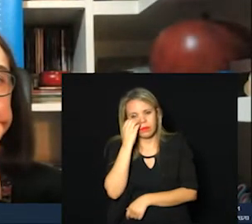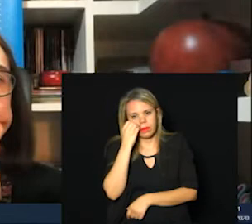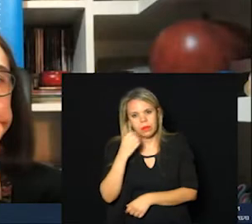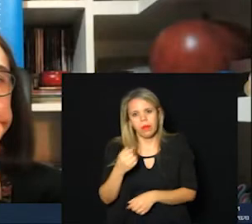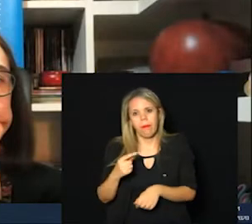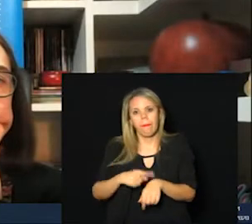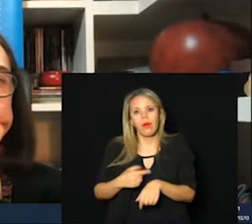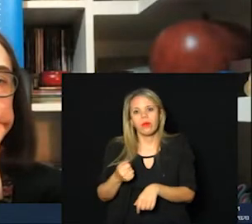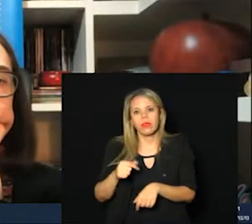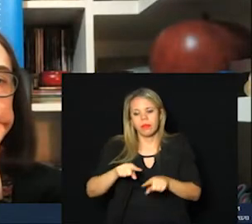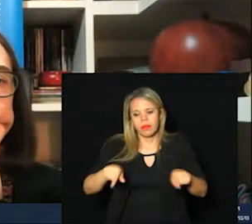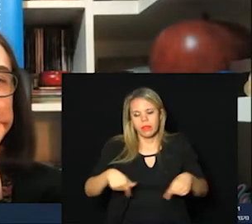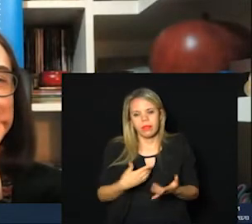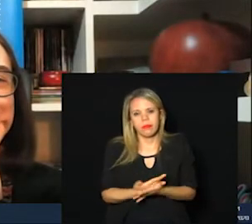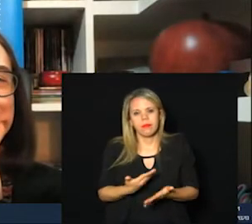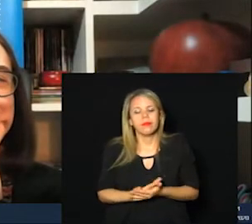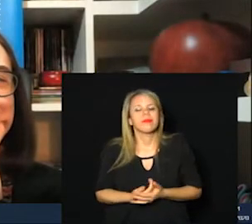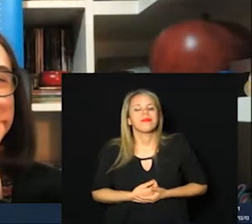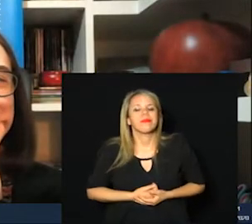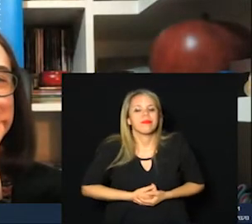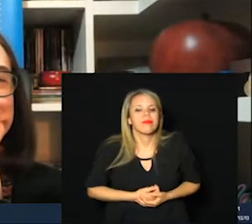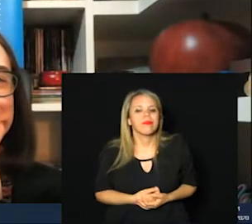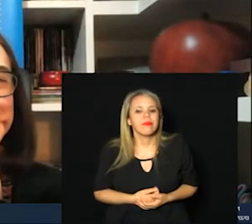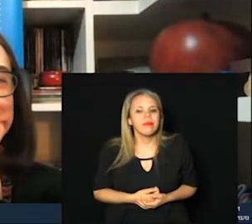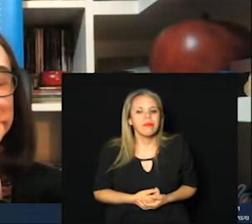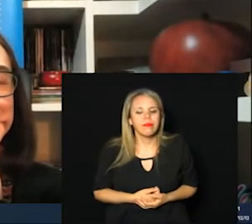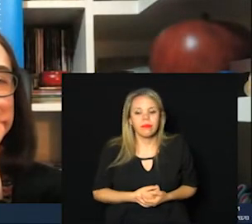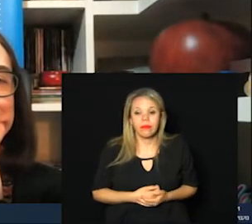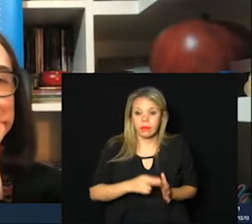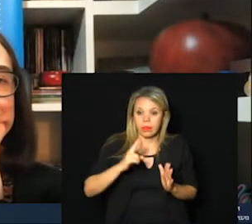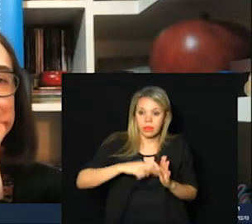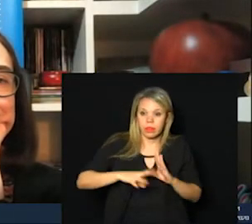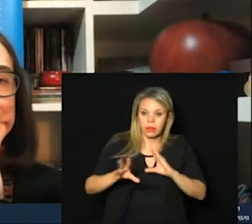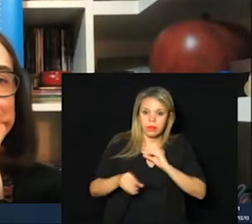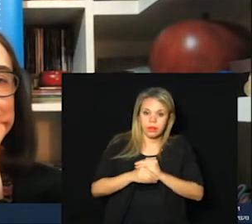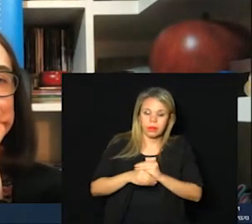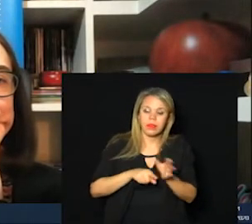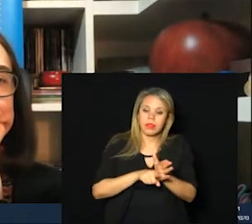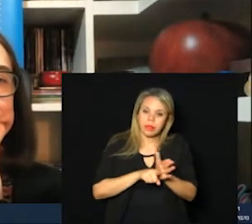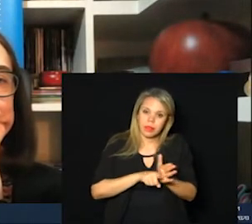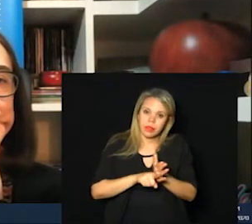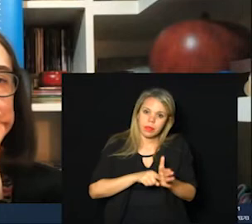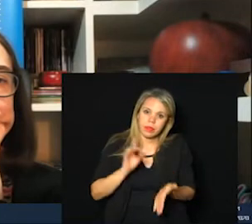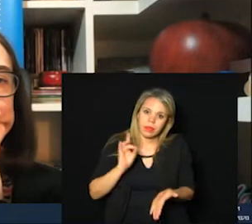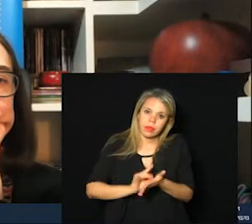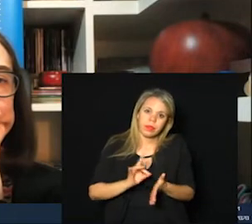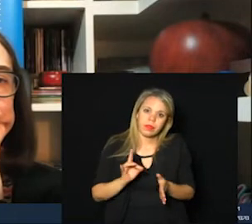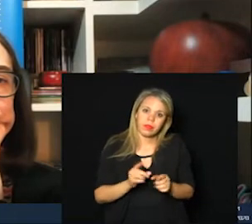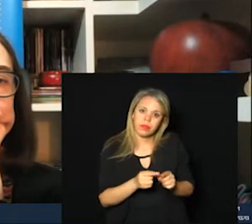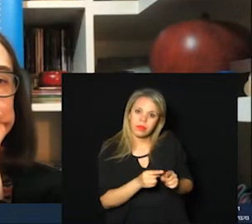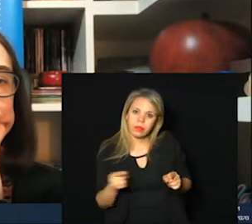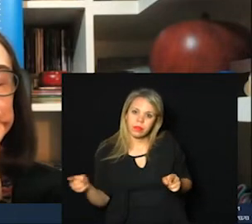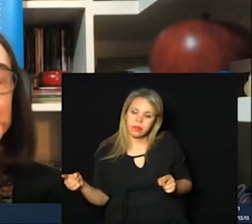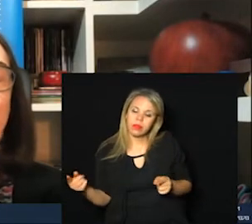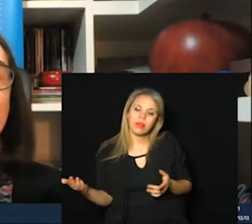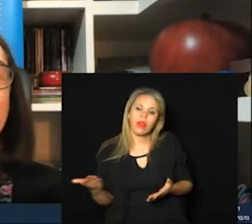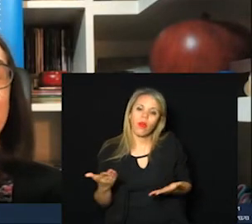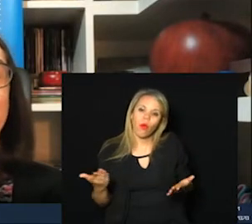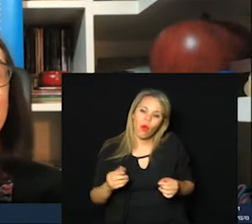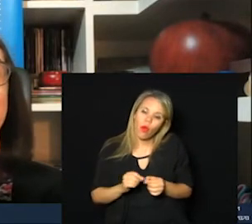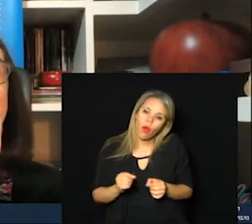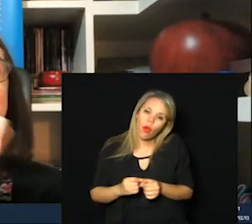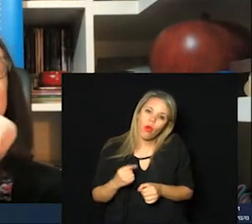tempo em sala de aula. Esse relato também é parte de uma pesquisa que eu realizei recentemente, que foi mais